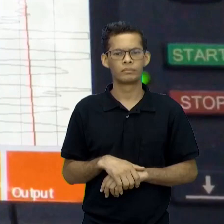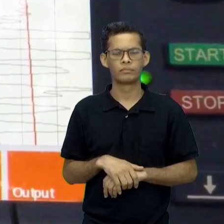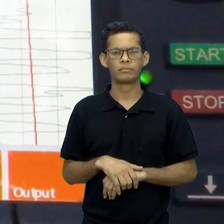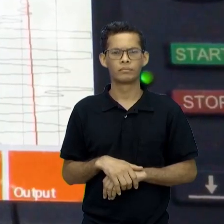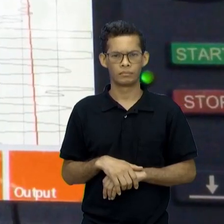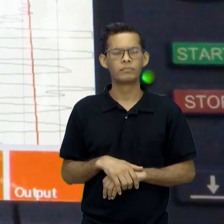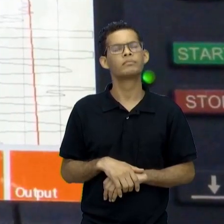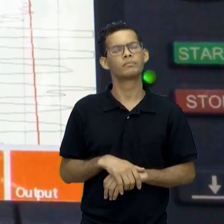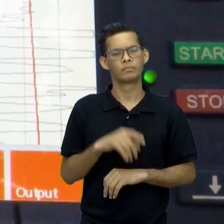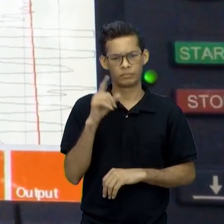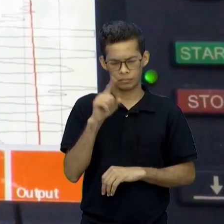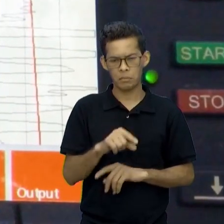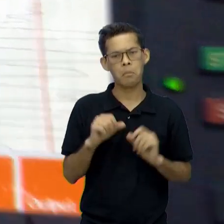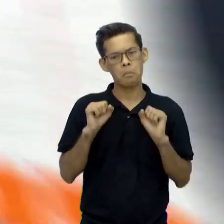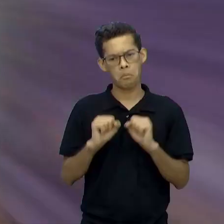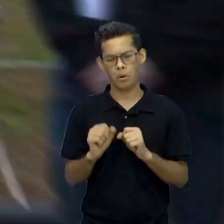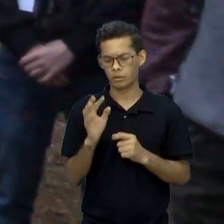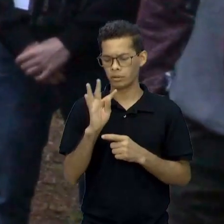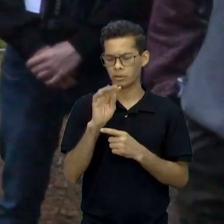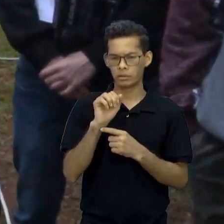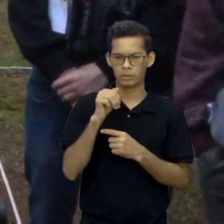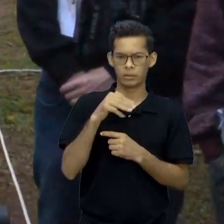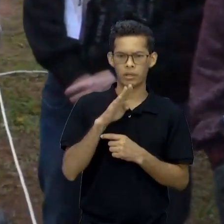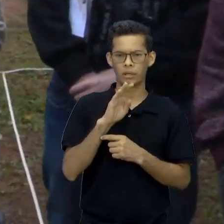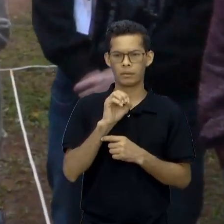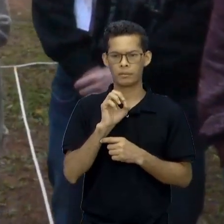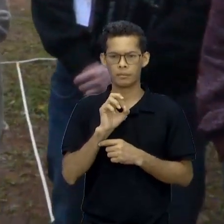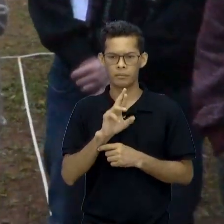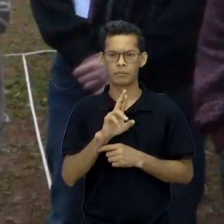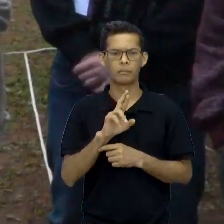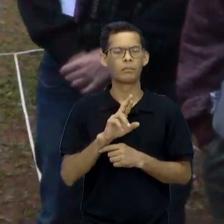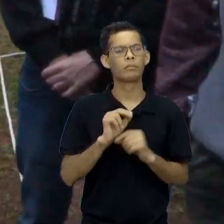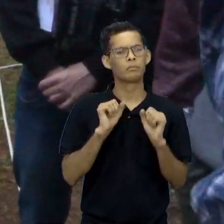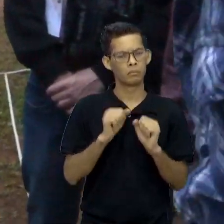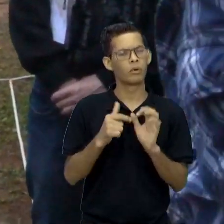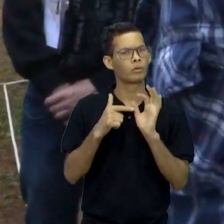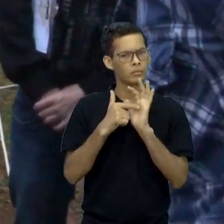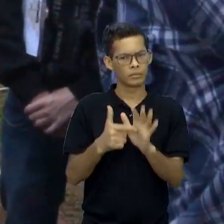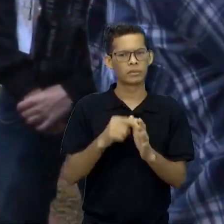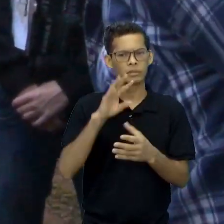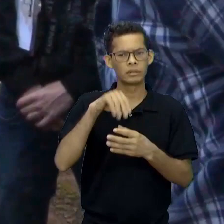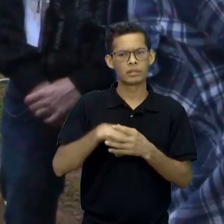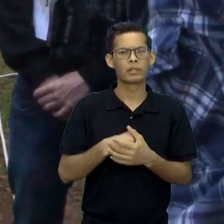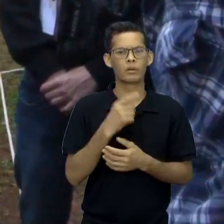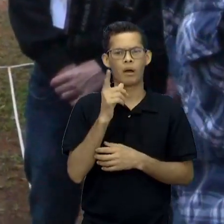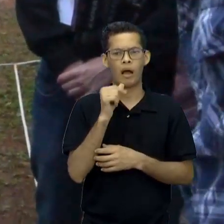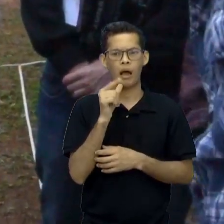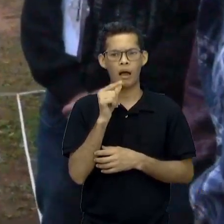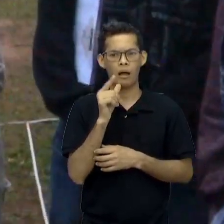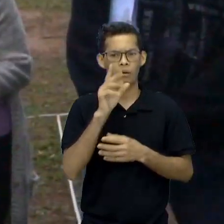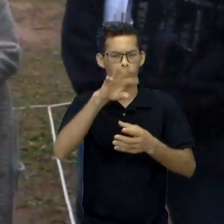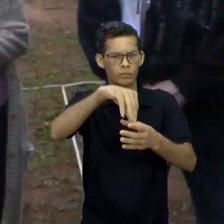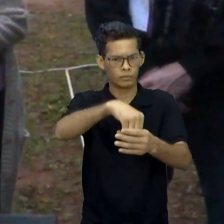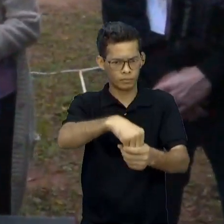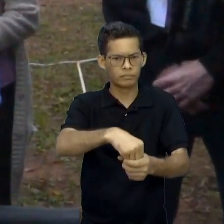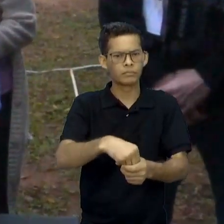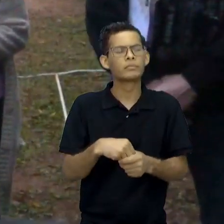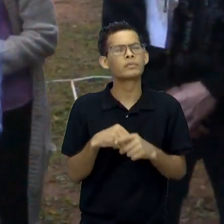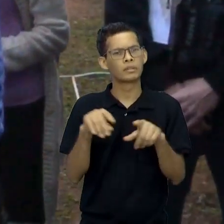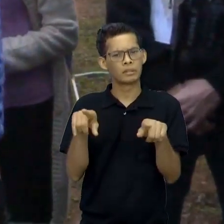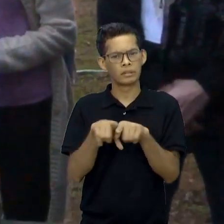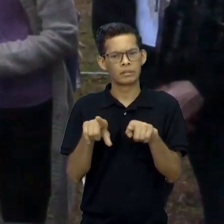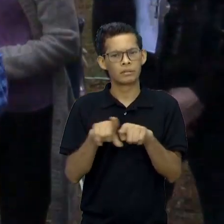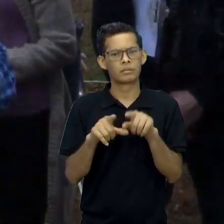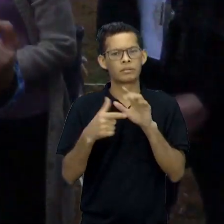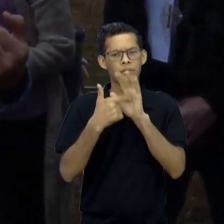Um tambor plástico cheio de água. Acabei de mostrar isso aí na aula passada para eles, para mostrar o